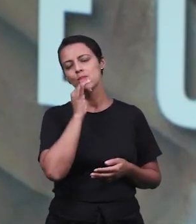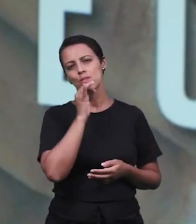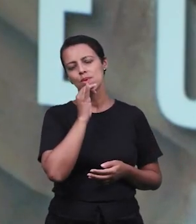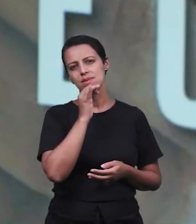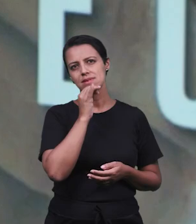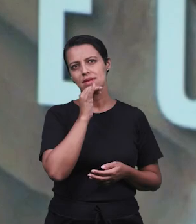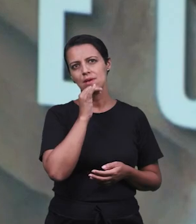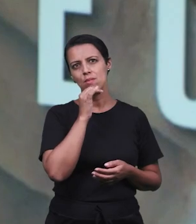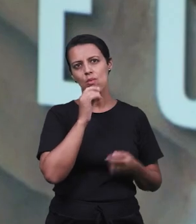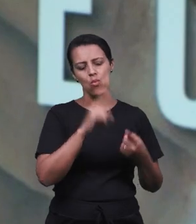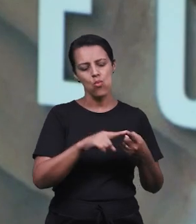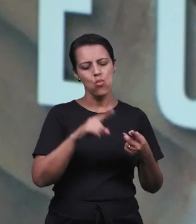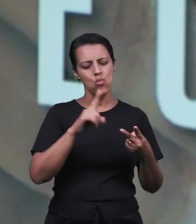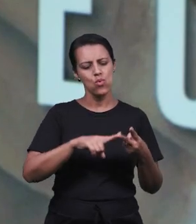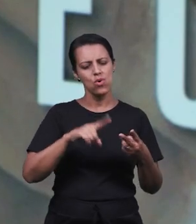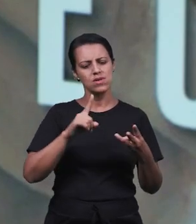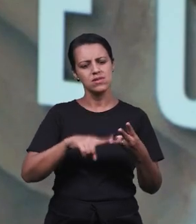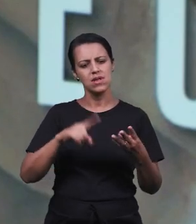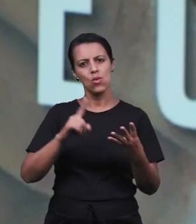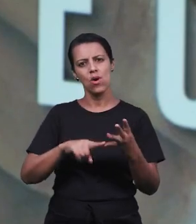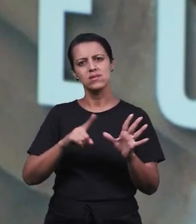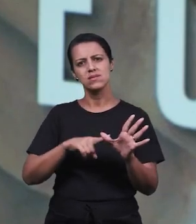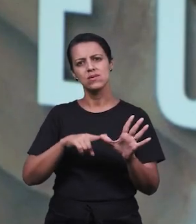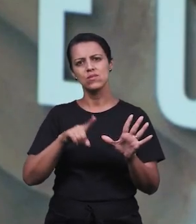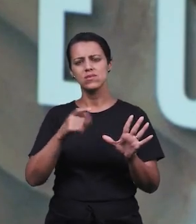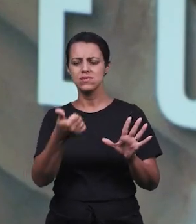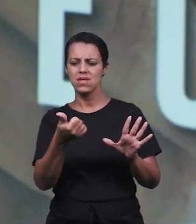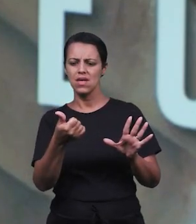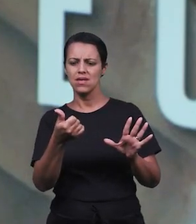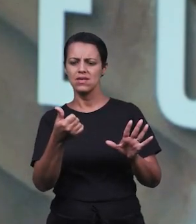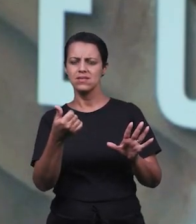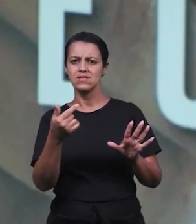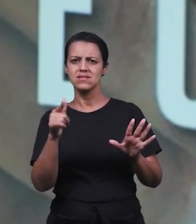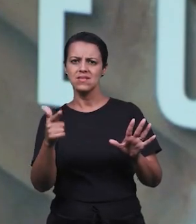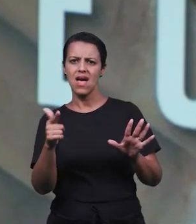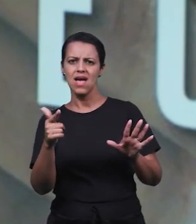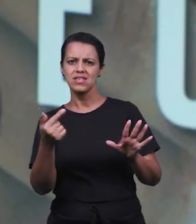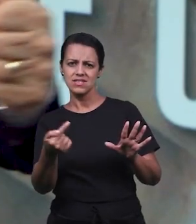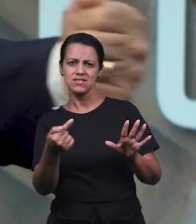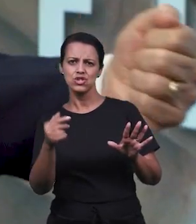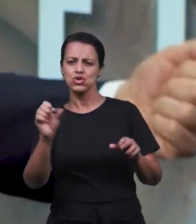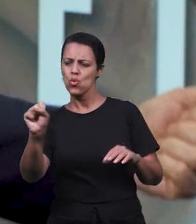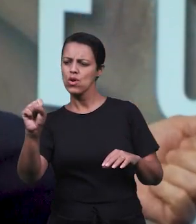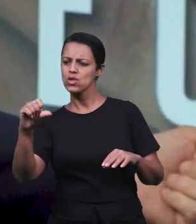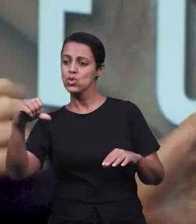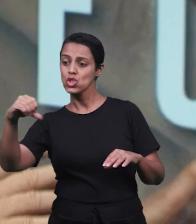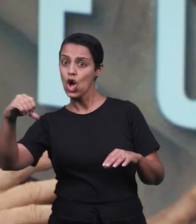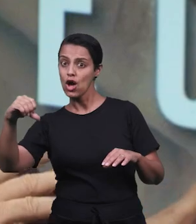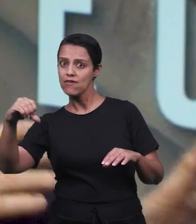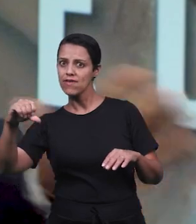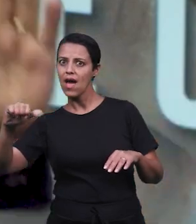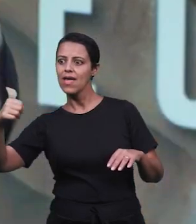1, 2, 3, 4, 5, 6, 7, 8, 9, este é do Senhor.